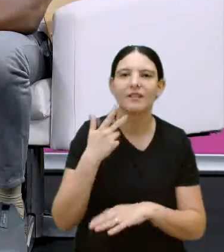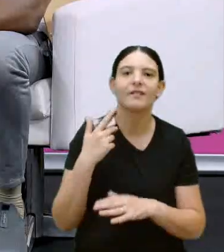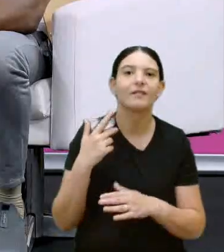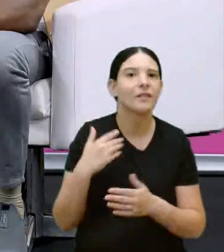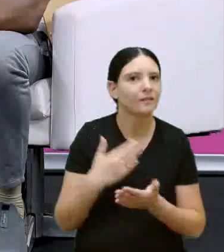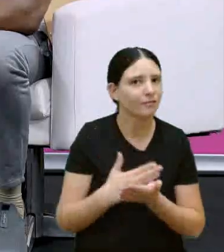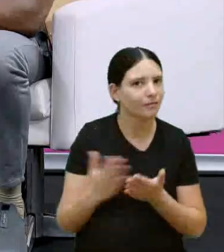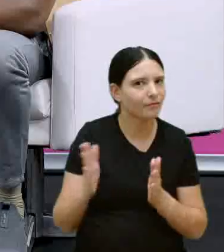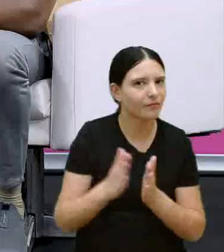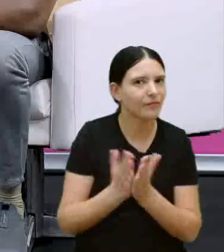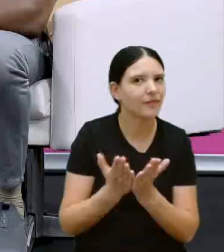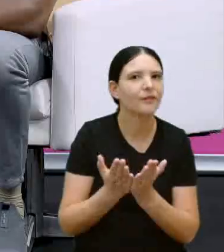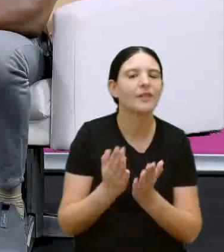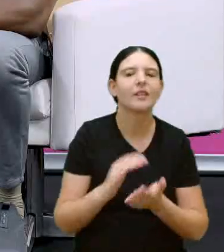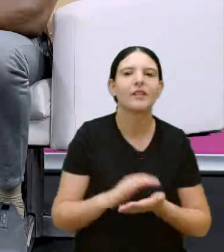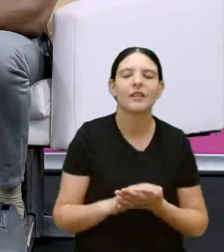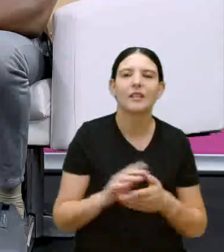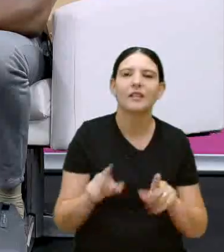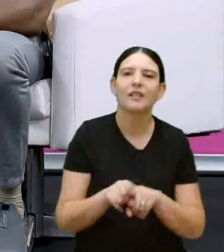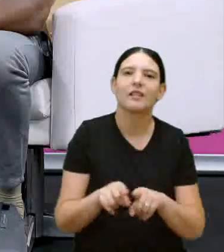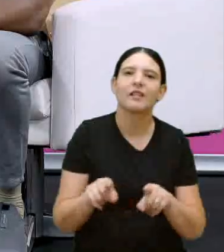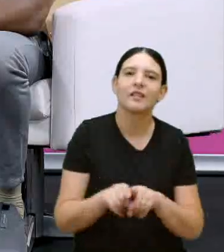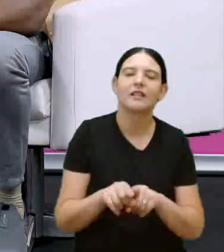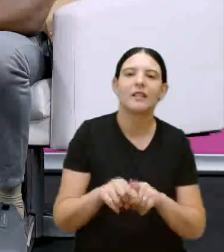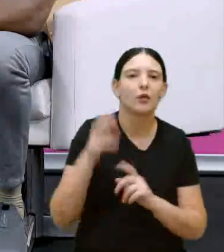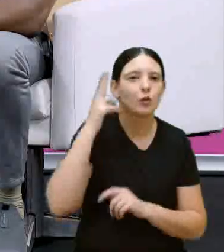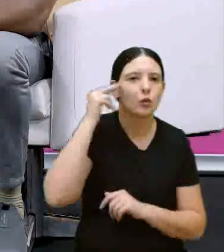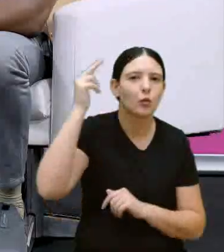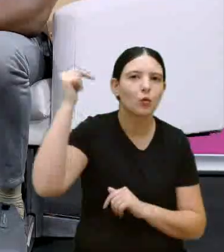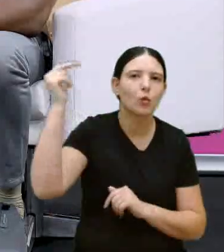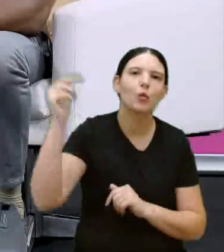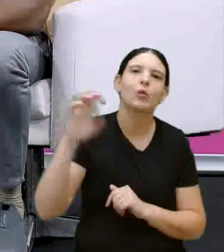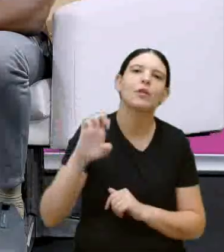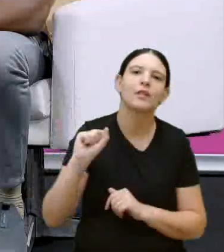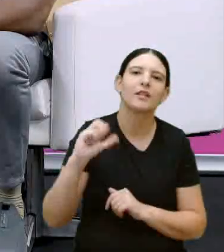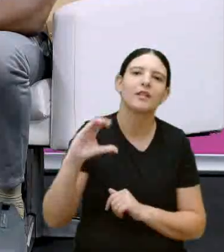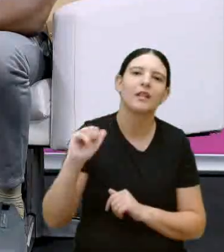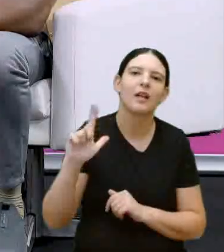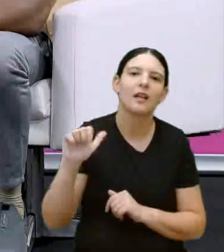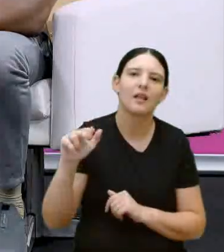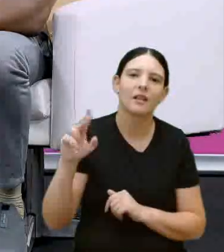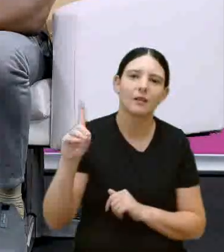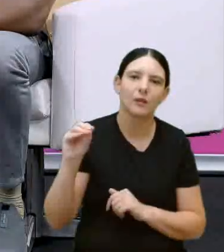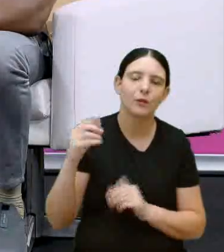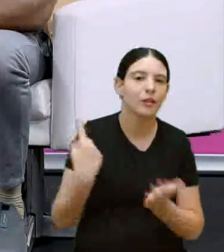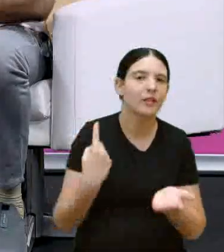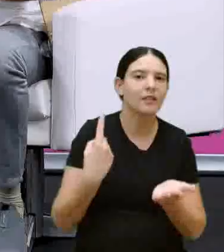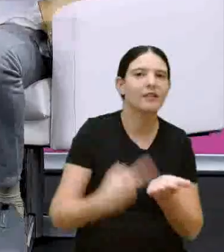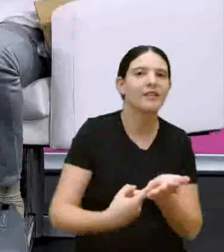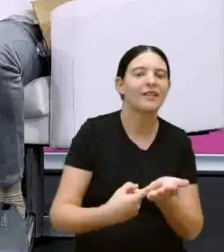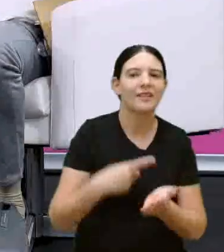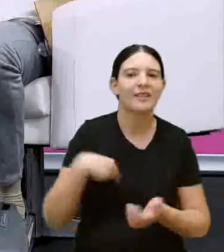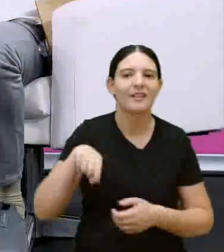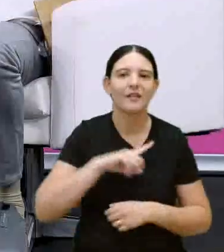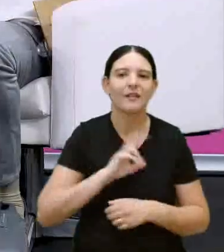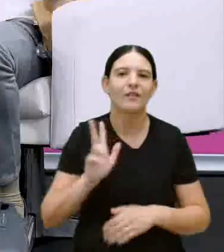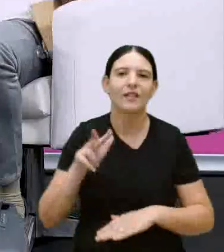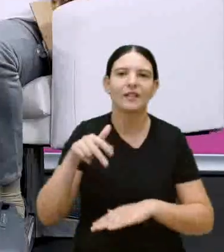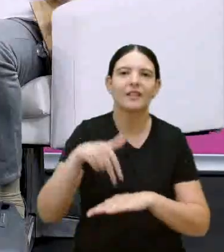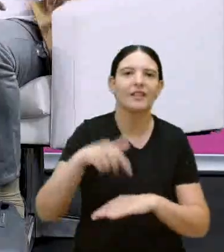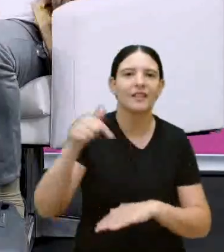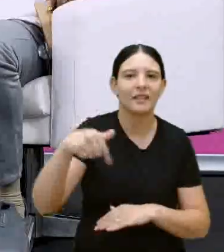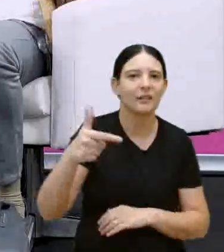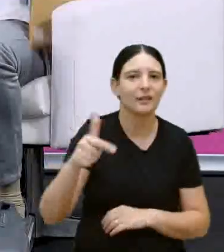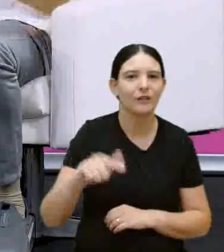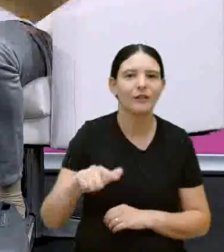Lançando o livro Escalando Sonhos. Então, não perca, já deixa na agenda, e a gente vai estar por aqui, novamente aqui na